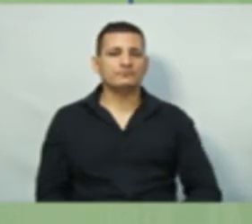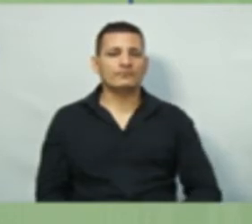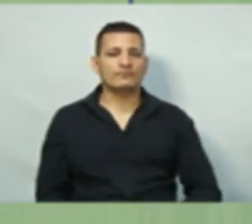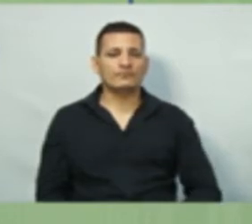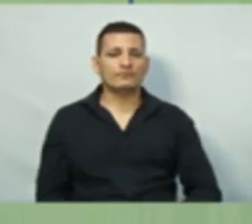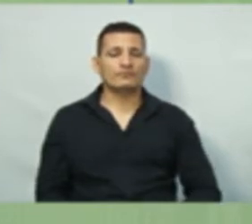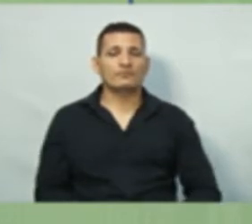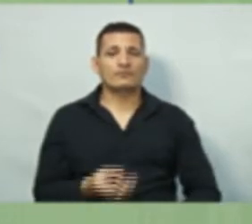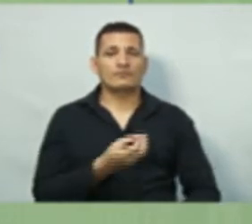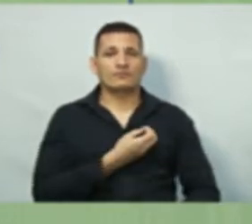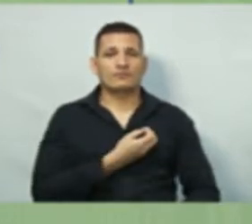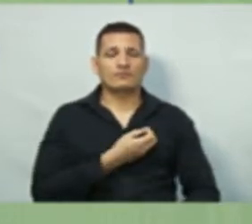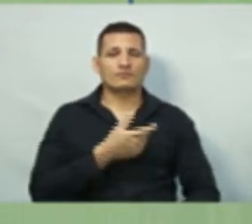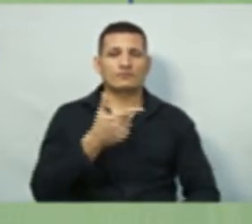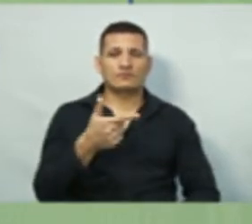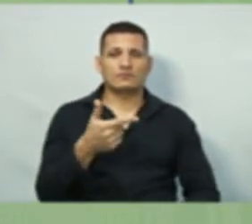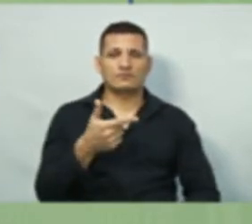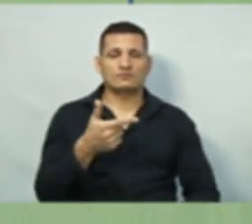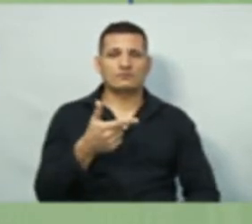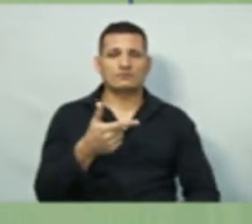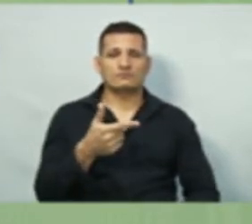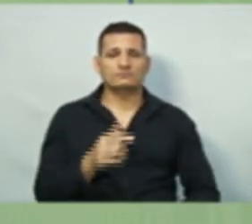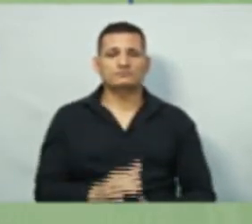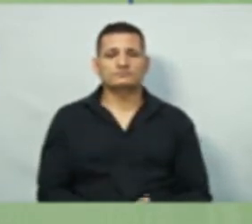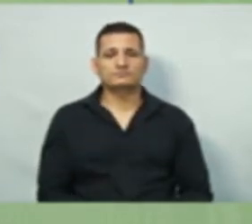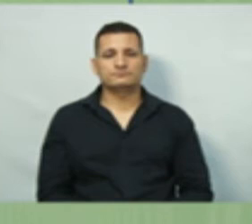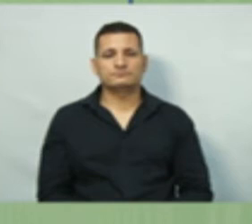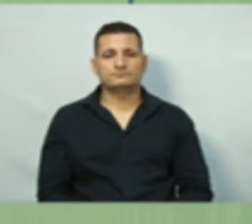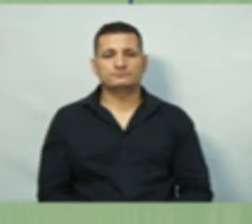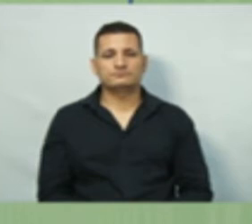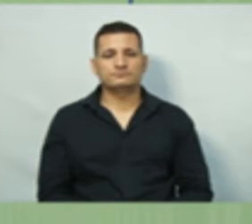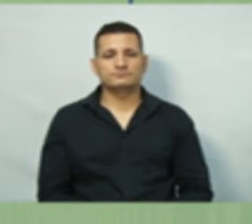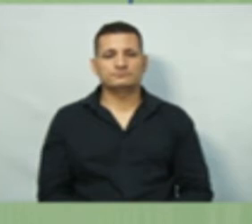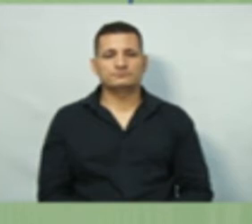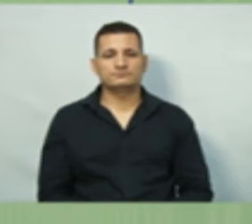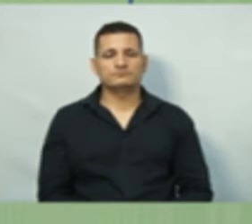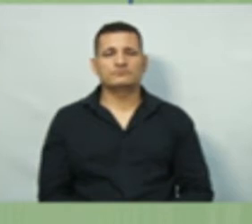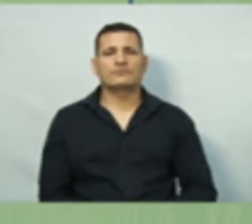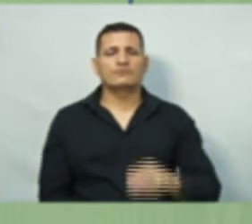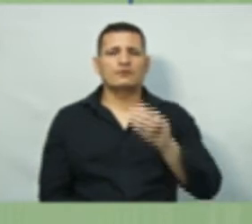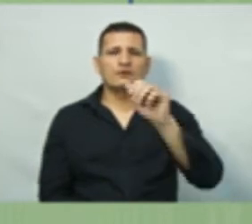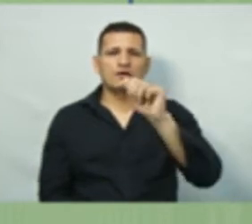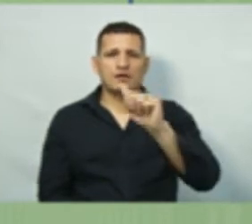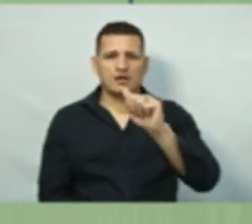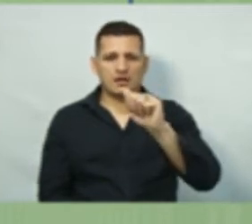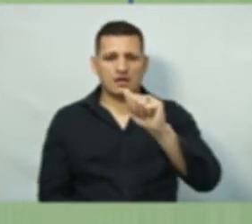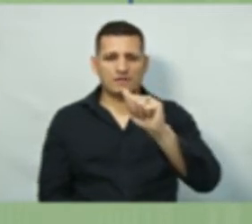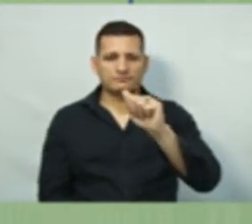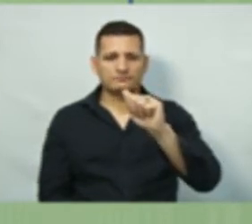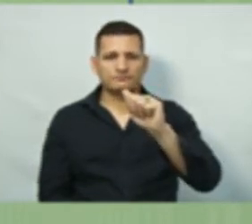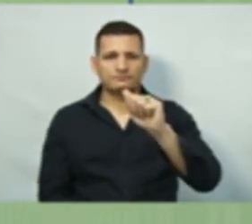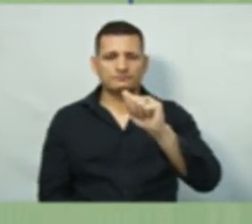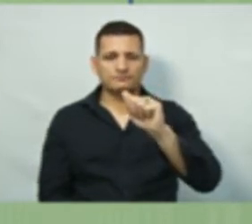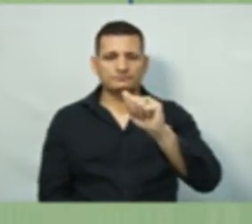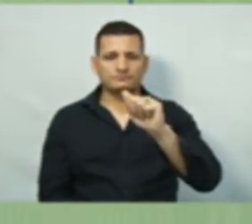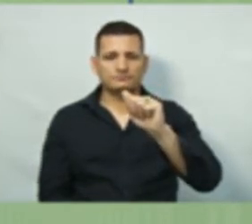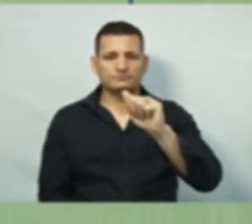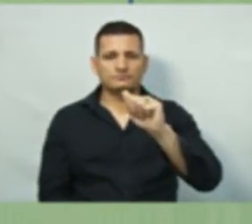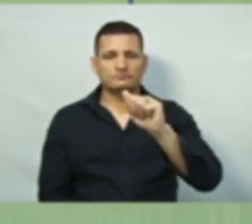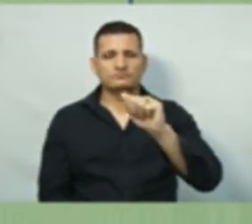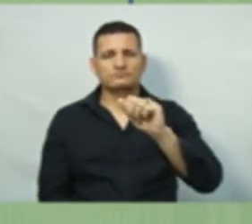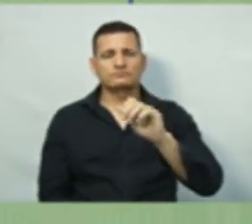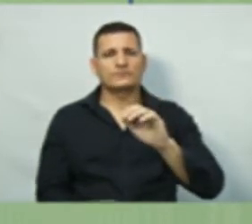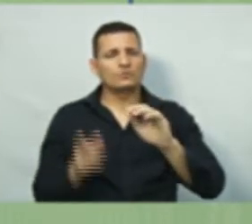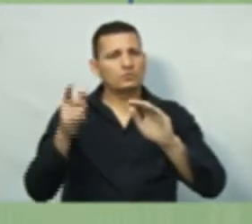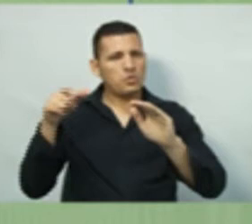Questão número 2. Corrija as alternativas abaixo. Letra A: a cooperativa de trabalho pode